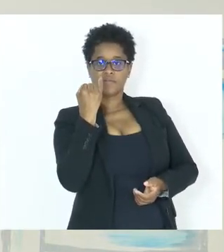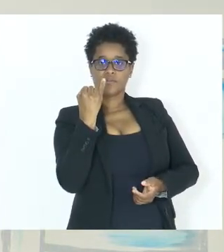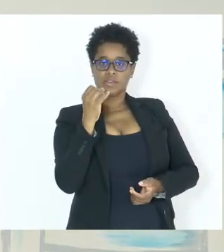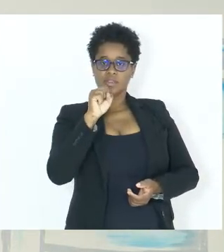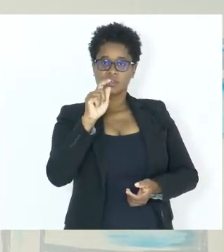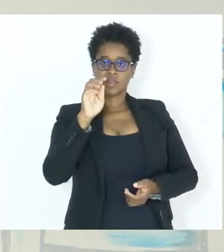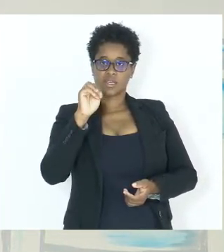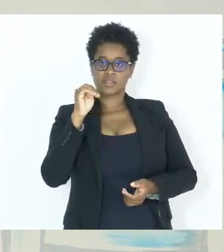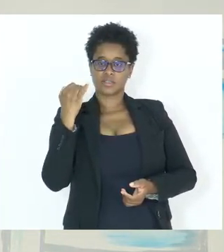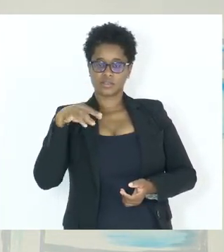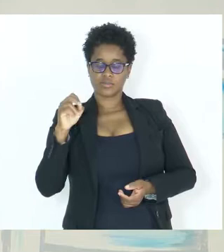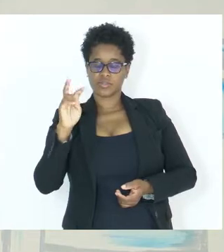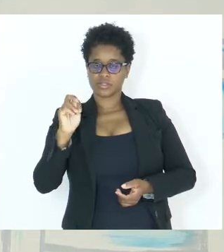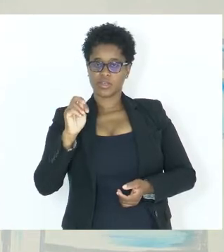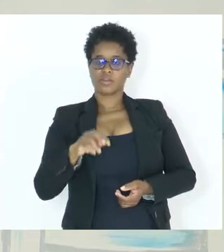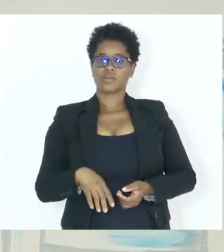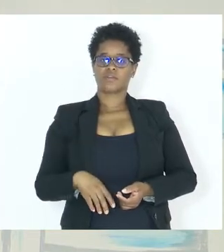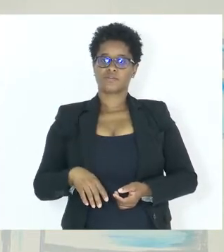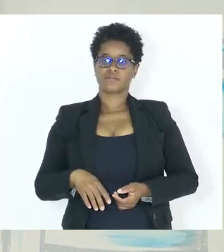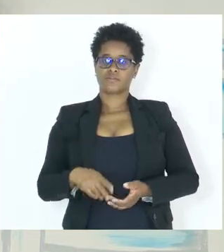23º. Depois,